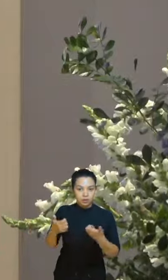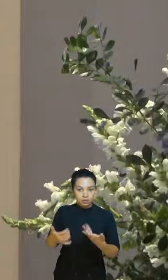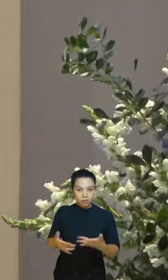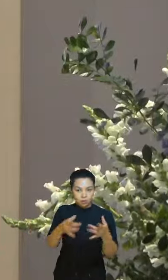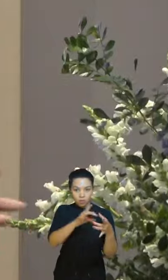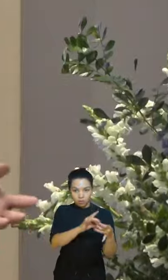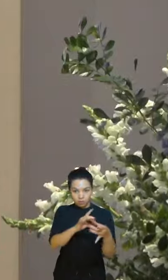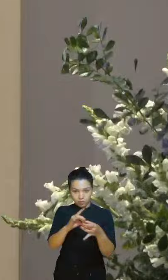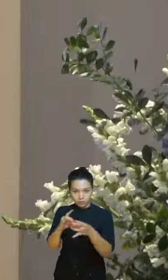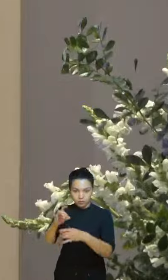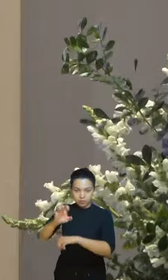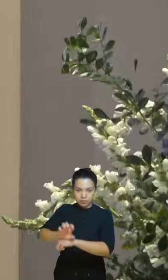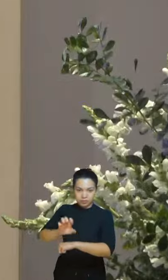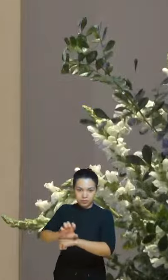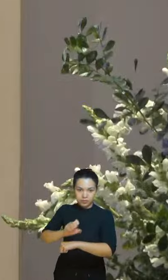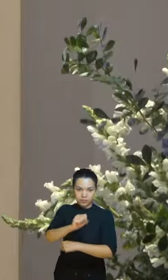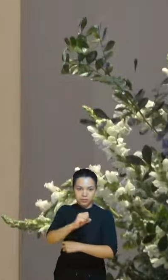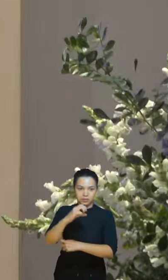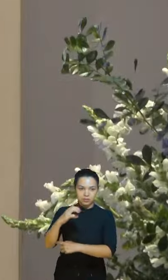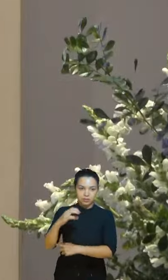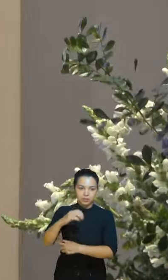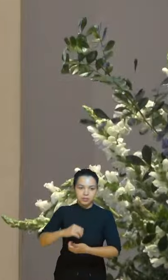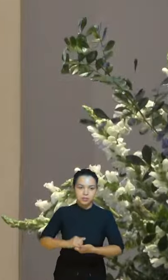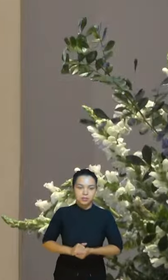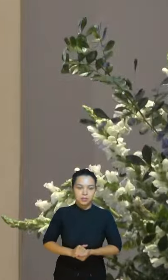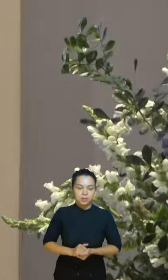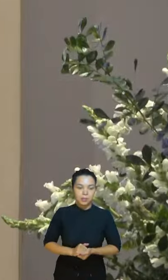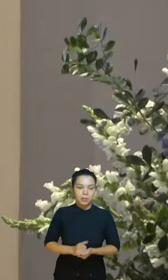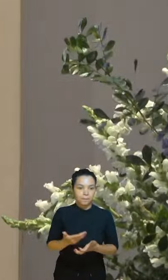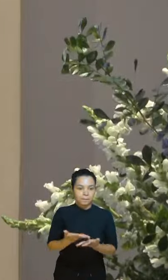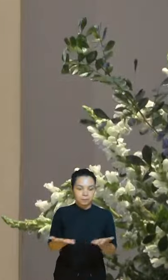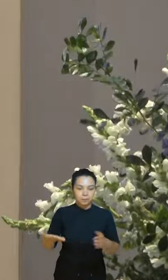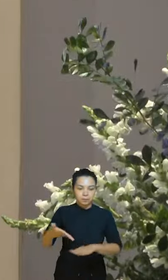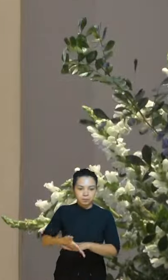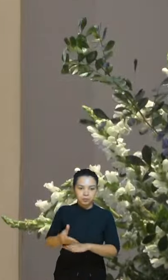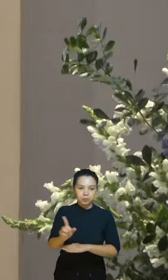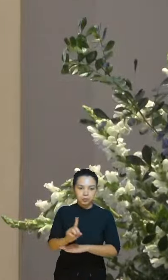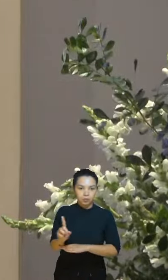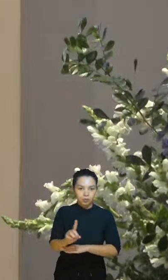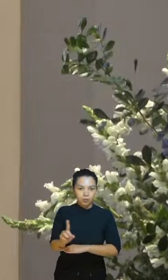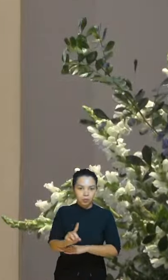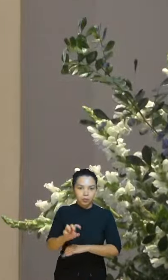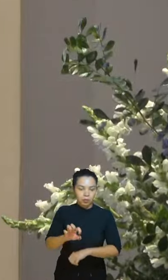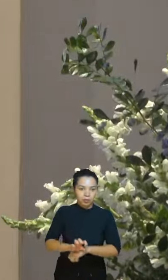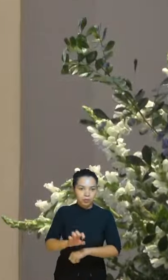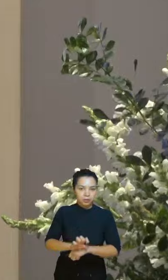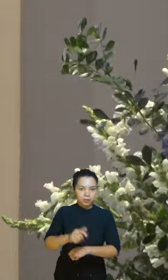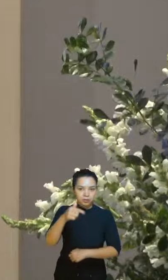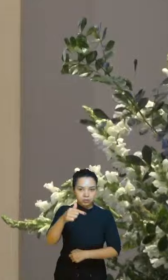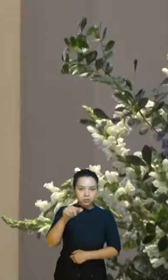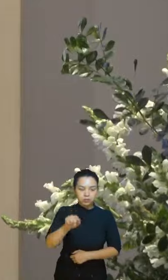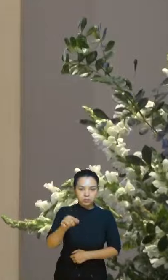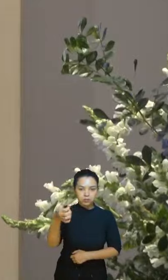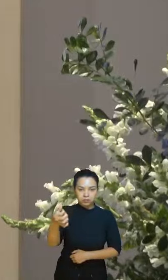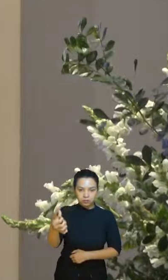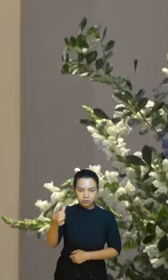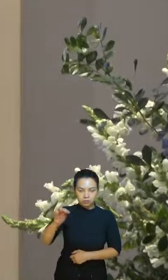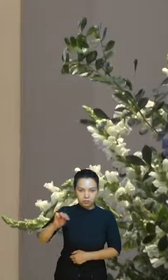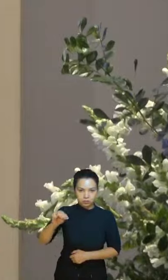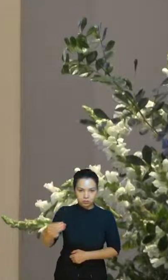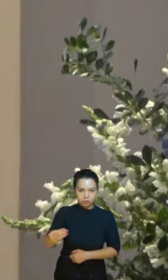Santa Catarina para aqueles que daqui não são nosso estado tem 7.6 milhões de